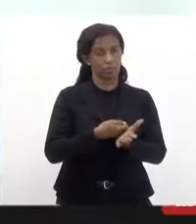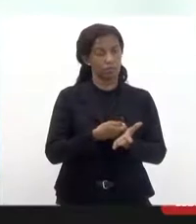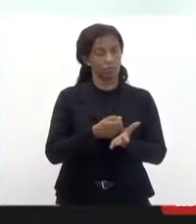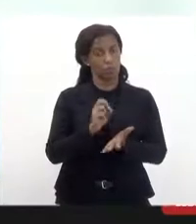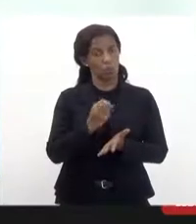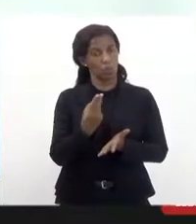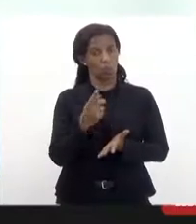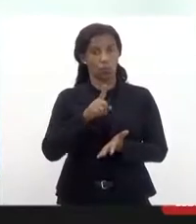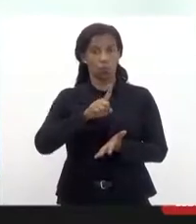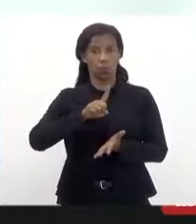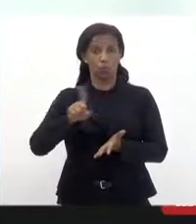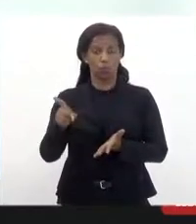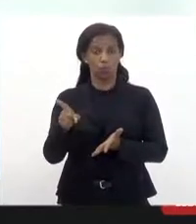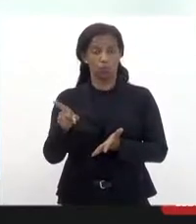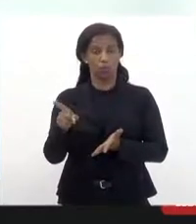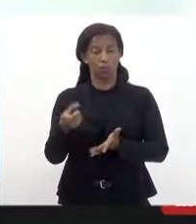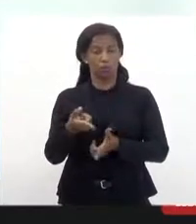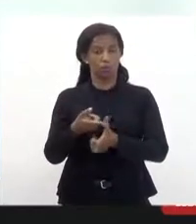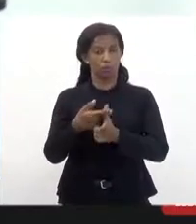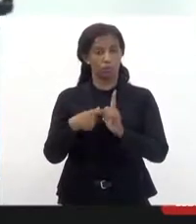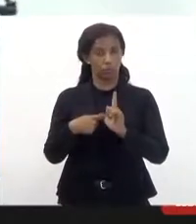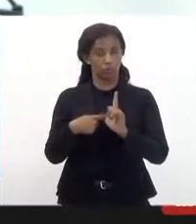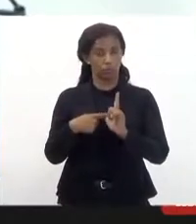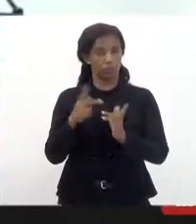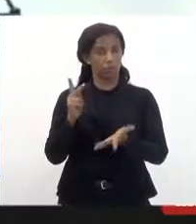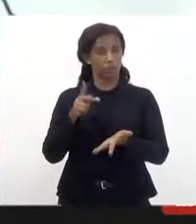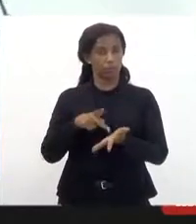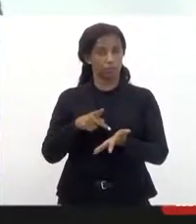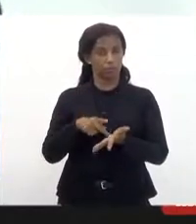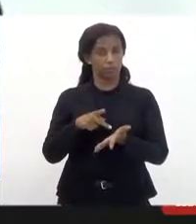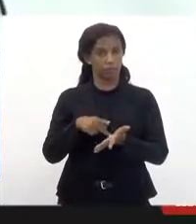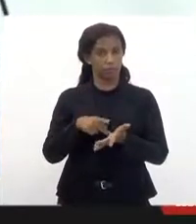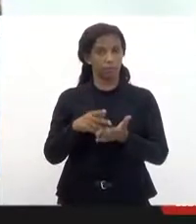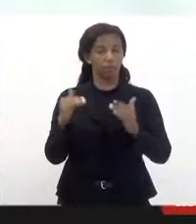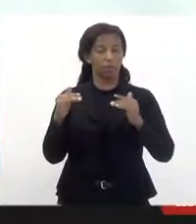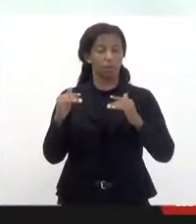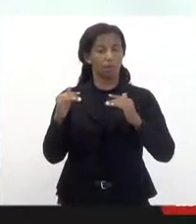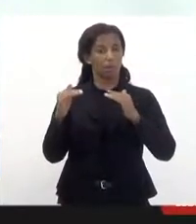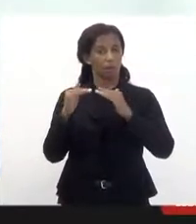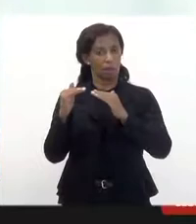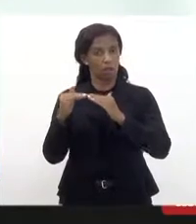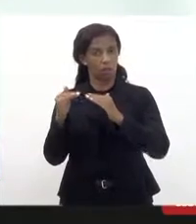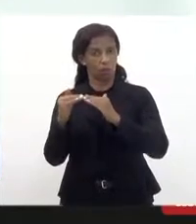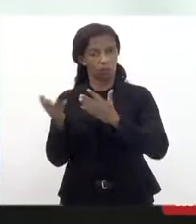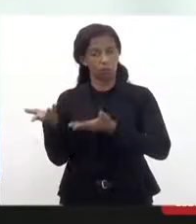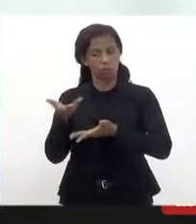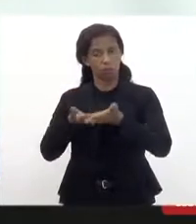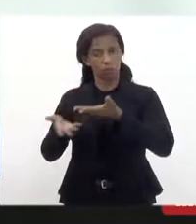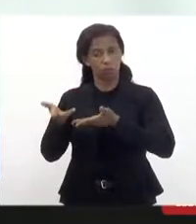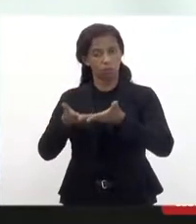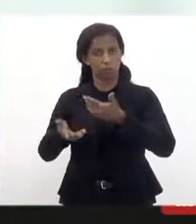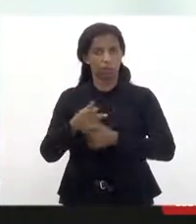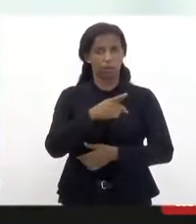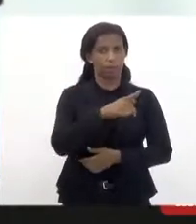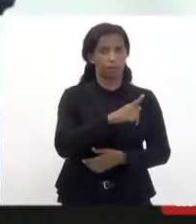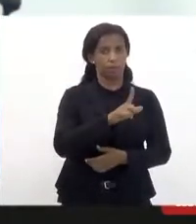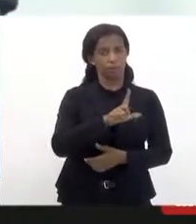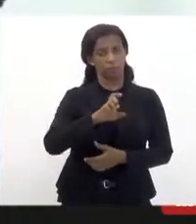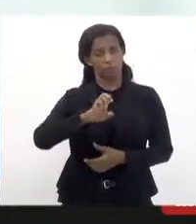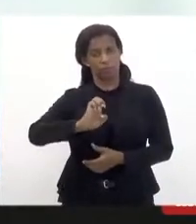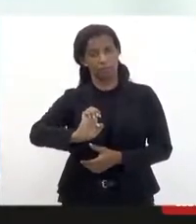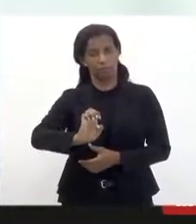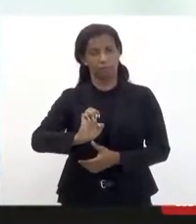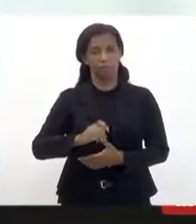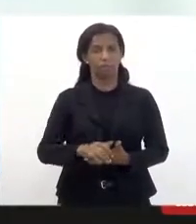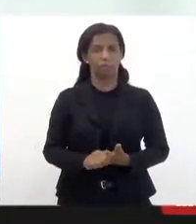não em dívida ativa e passíveis de acordo entre a Procuradoria-Geral do